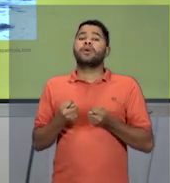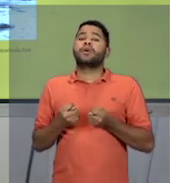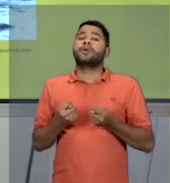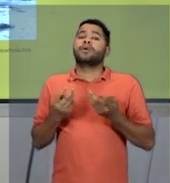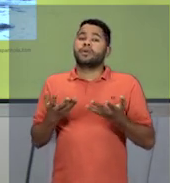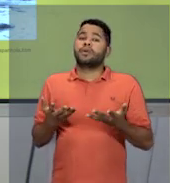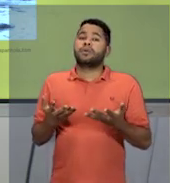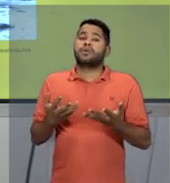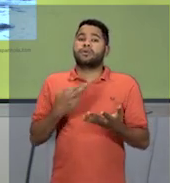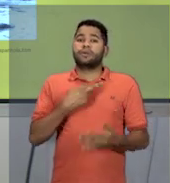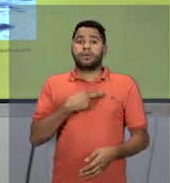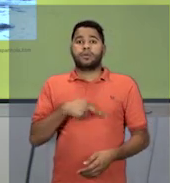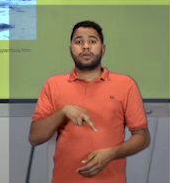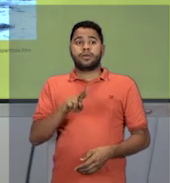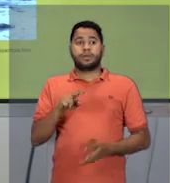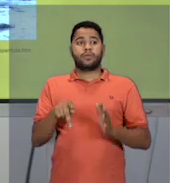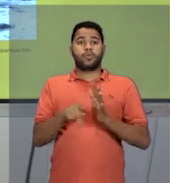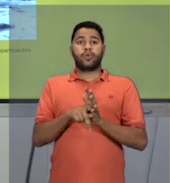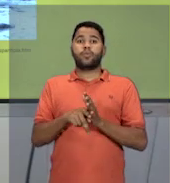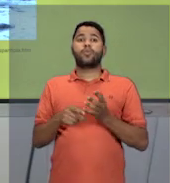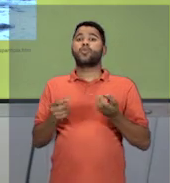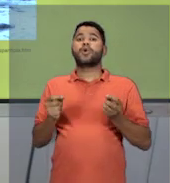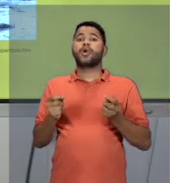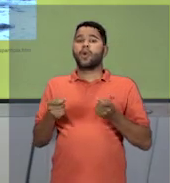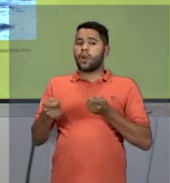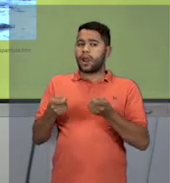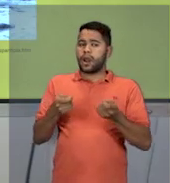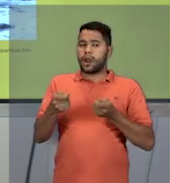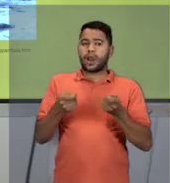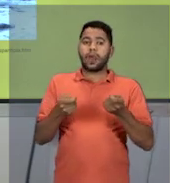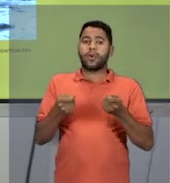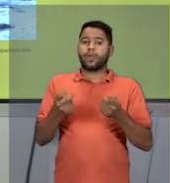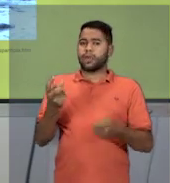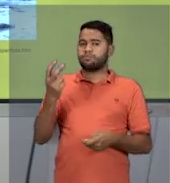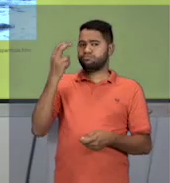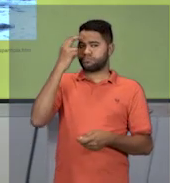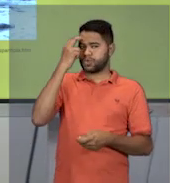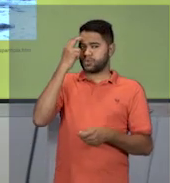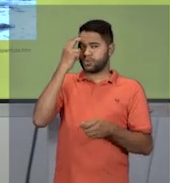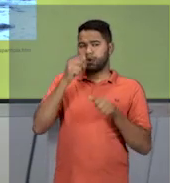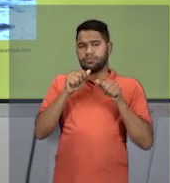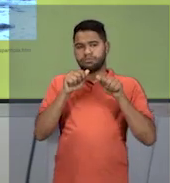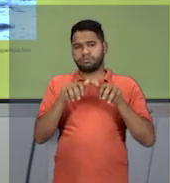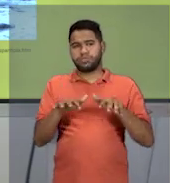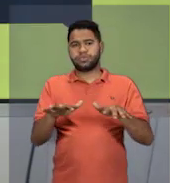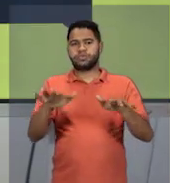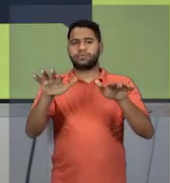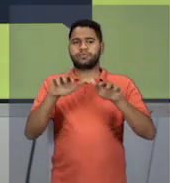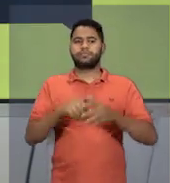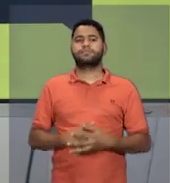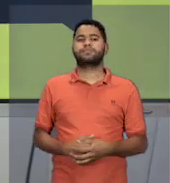a Igreja, vai fazer um domínio cultural, né, em cima da população que vive aqui.